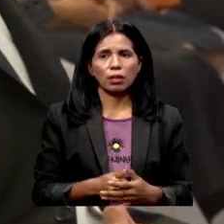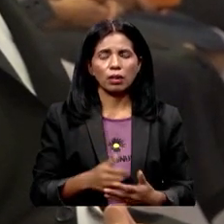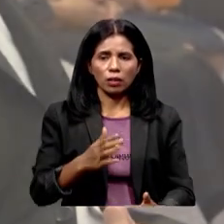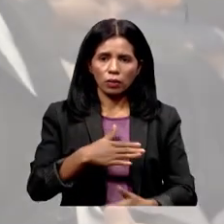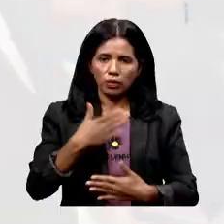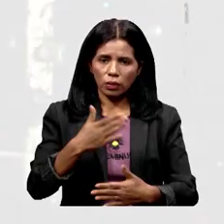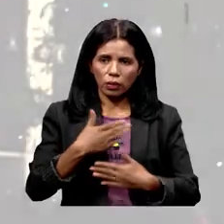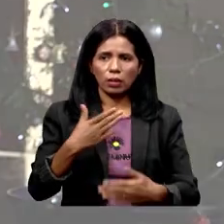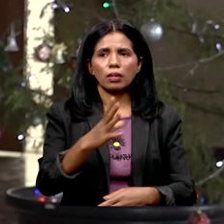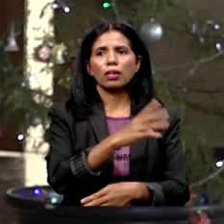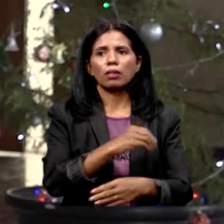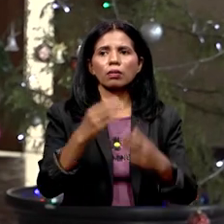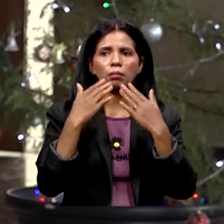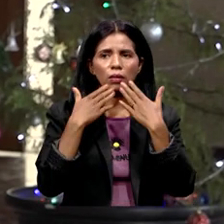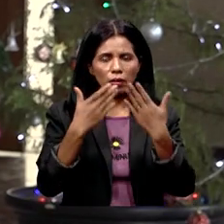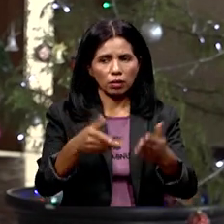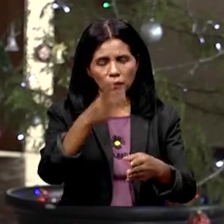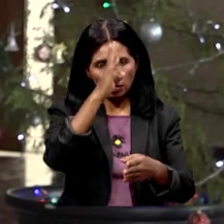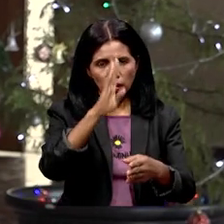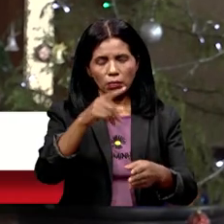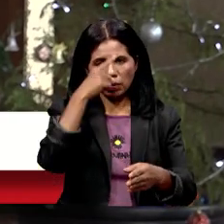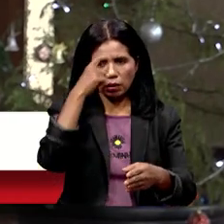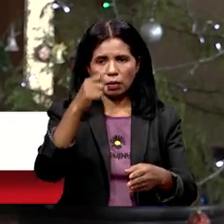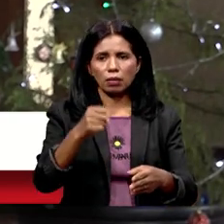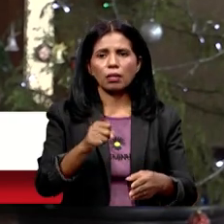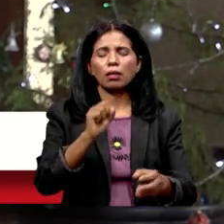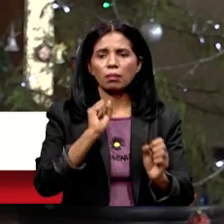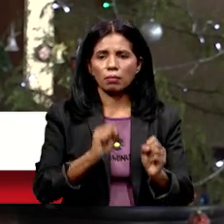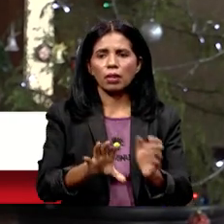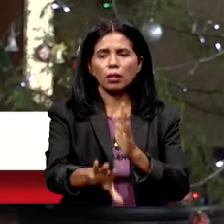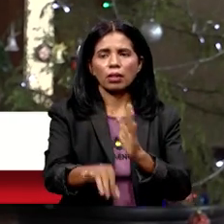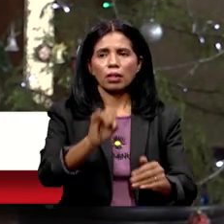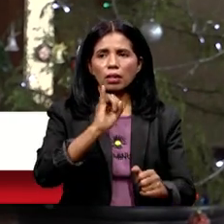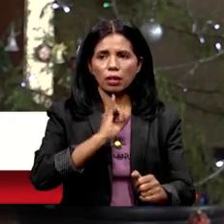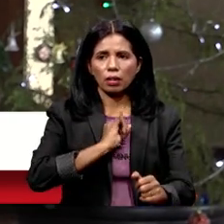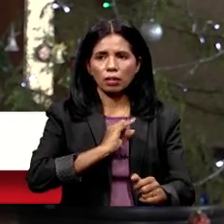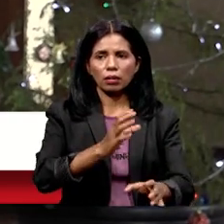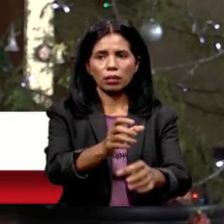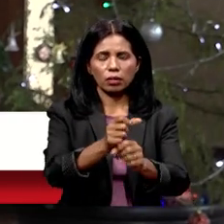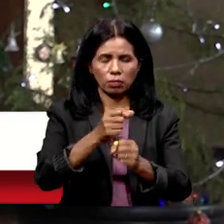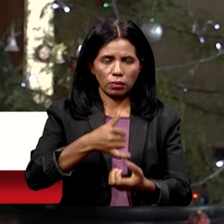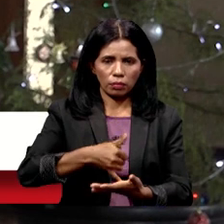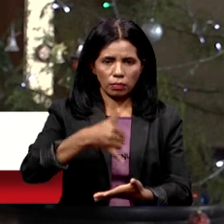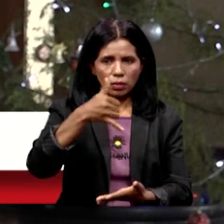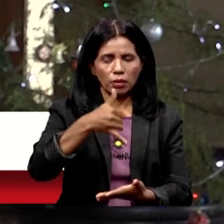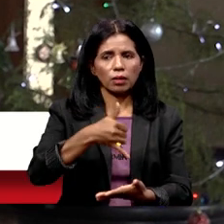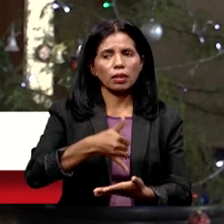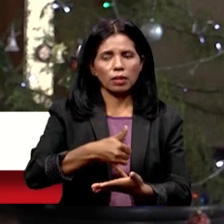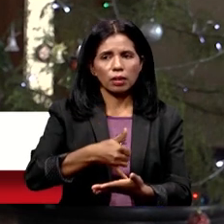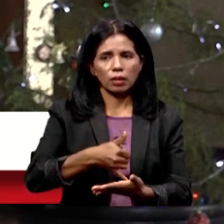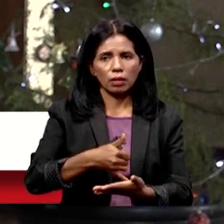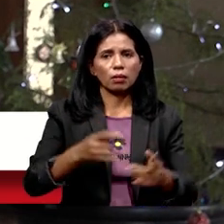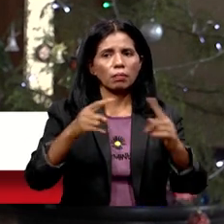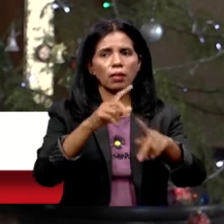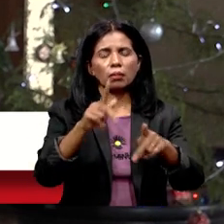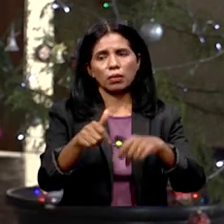contente, no agradece a Maroma, também pelo Hilihau, sim, o prêmio da Nene. Para Emacelo,